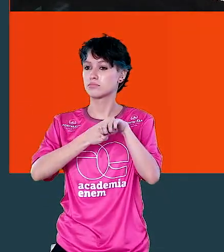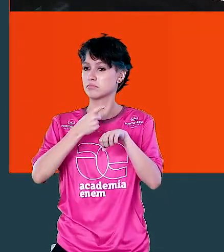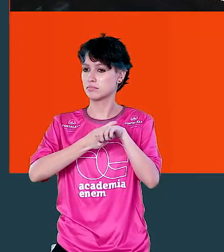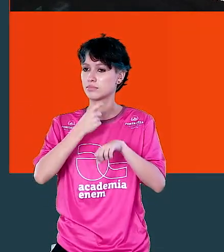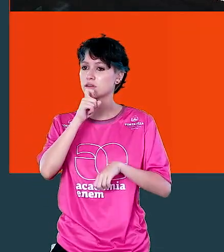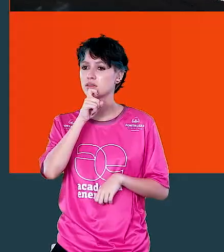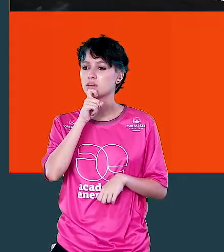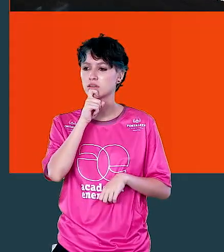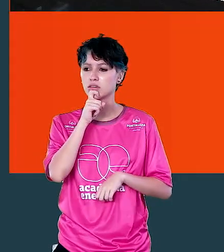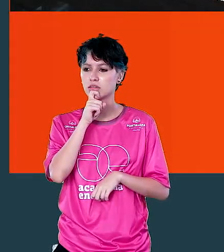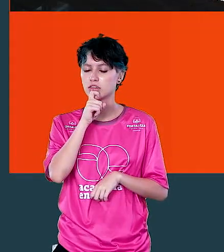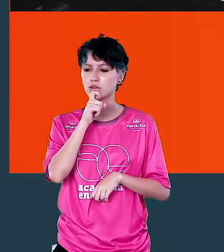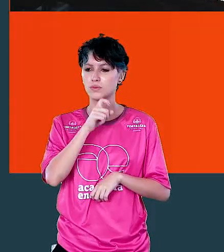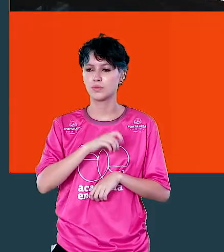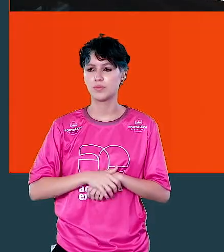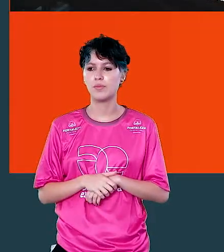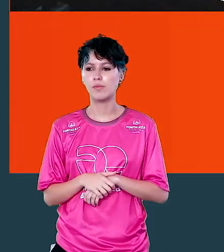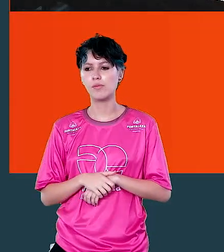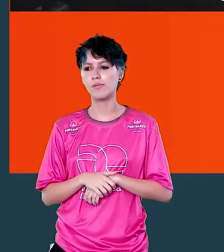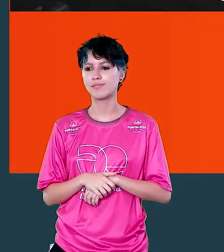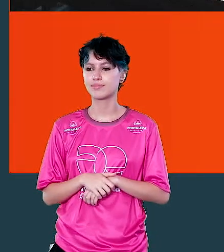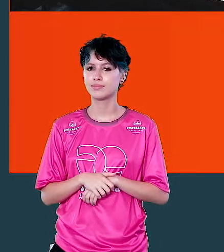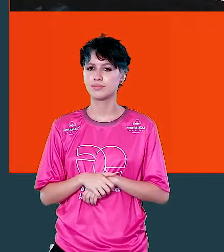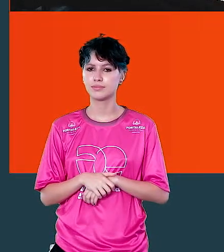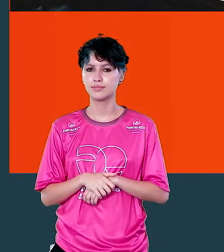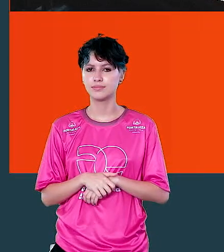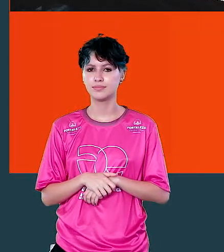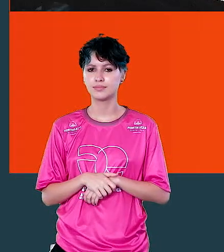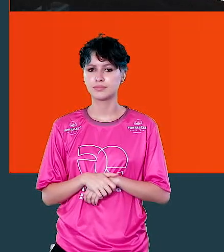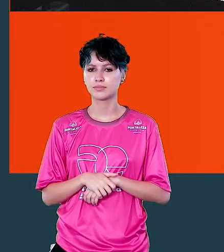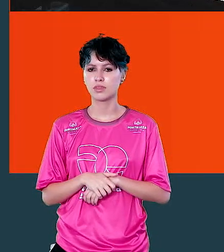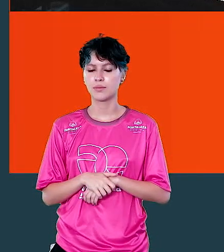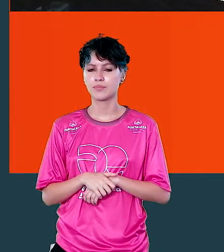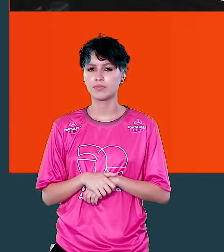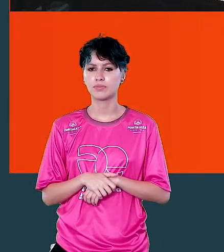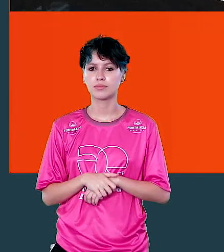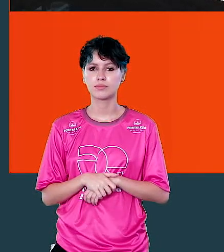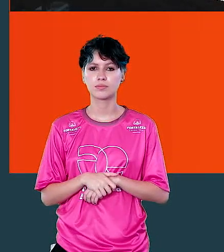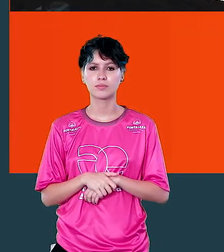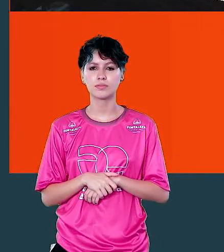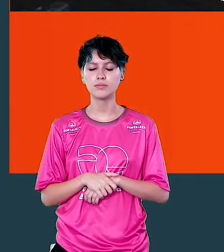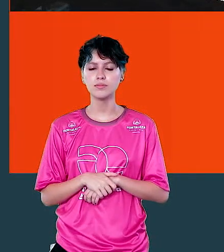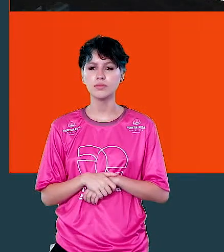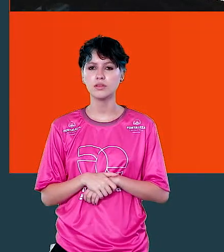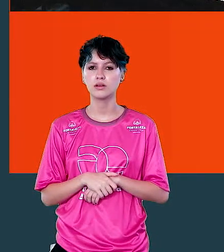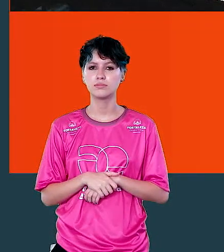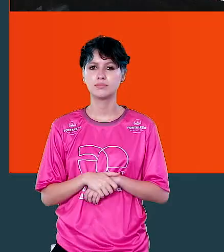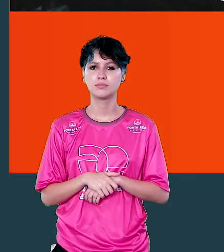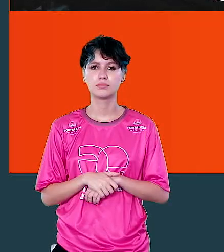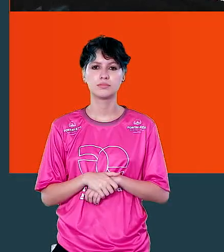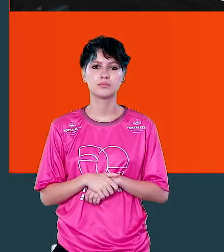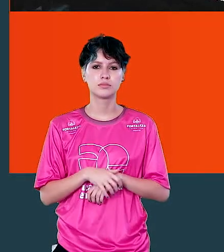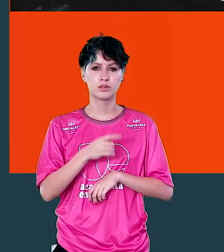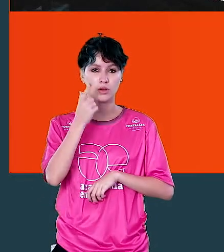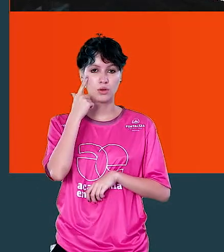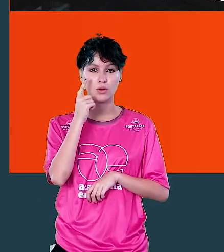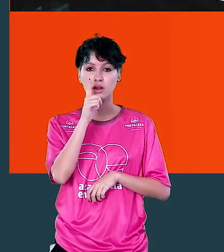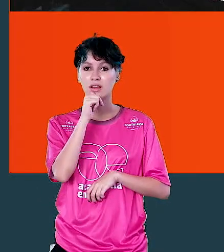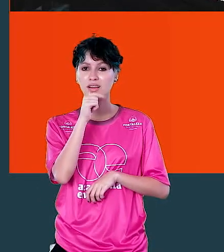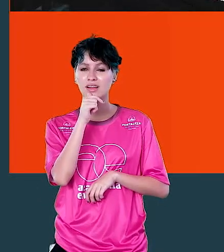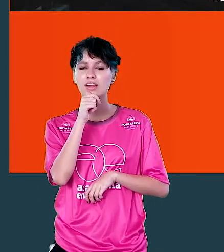Resfriar, até se transformar em quê? Sólido. Olha como a água fica quando ela está no estado